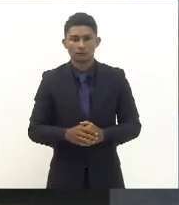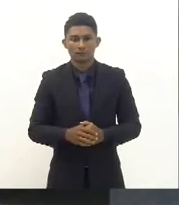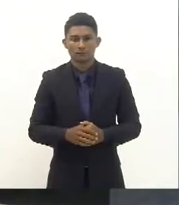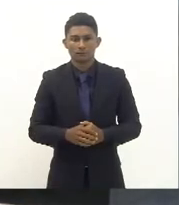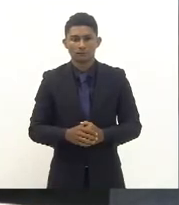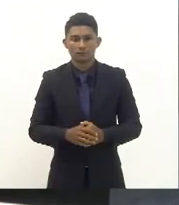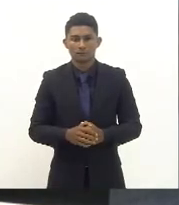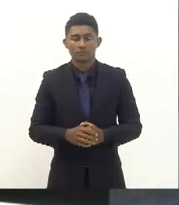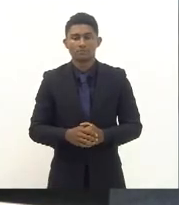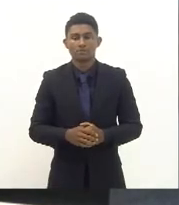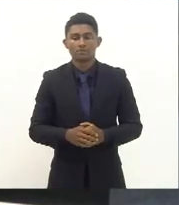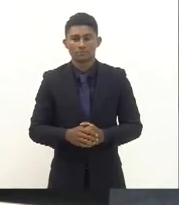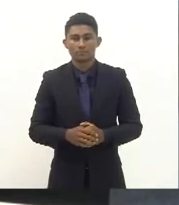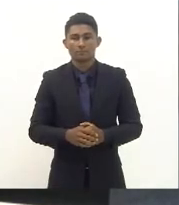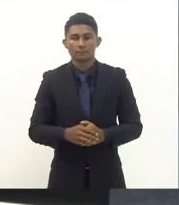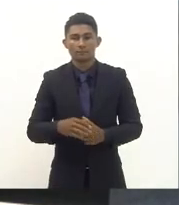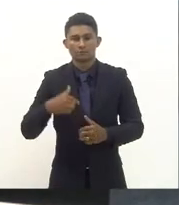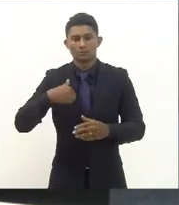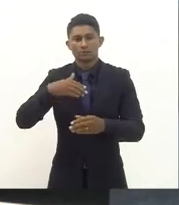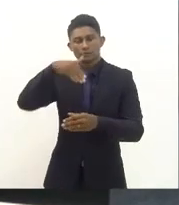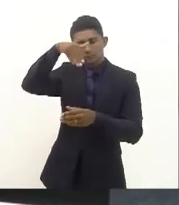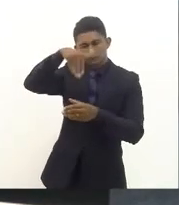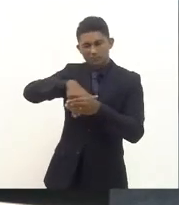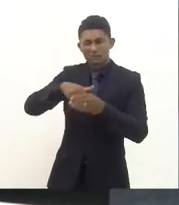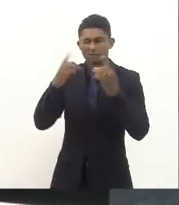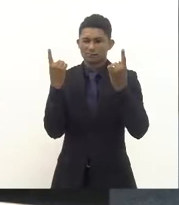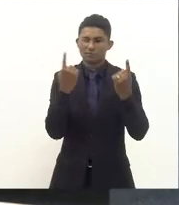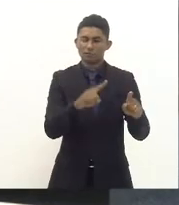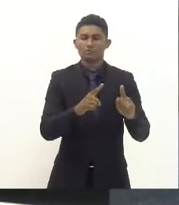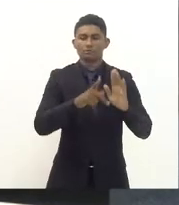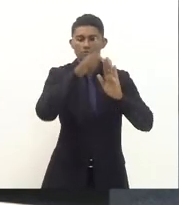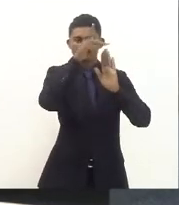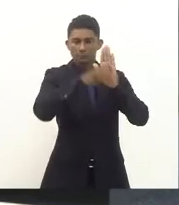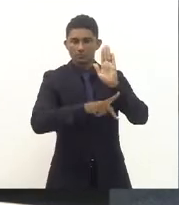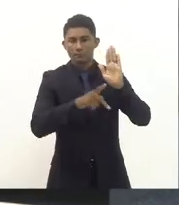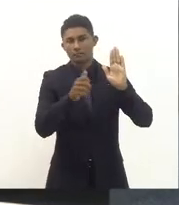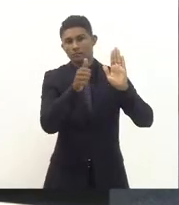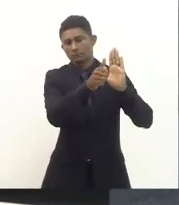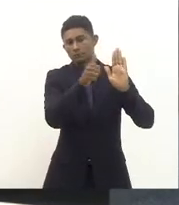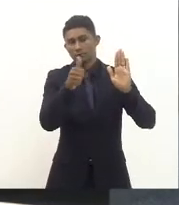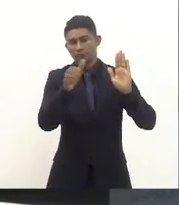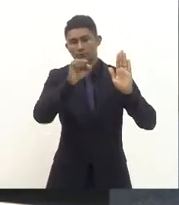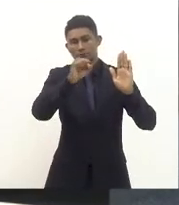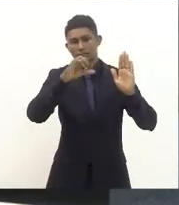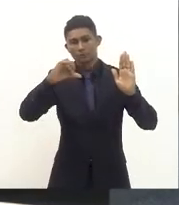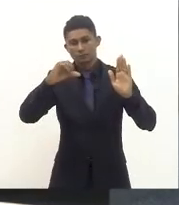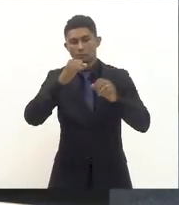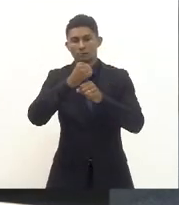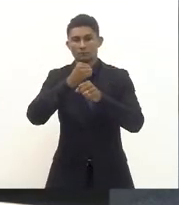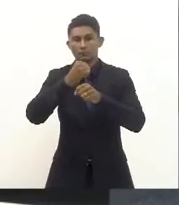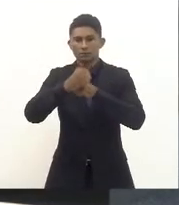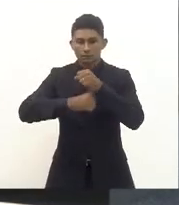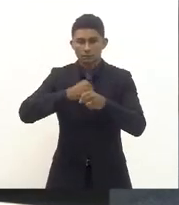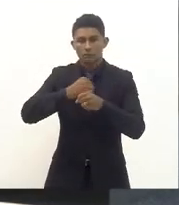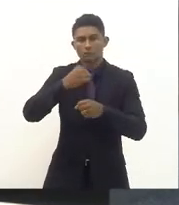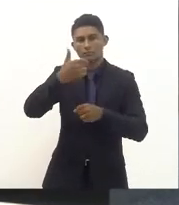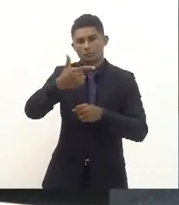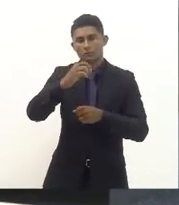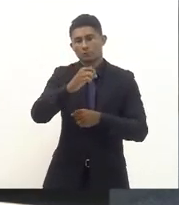eu gostaria de colocar o meu voto contrário ao projeto de resolução 1189/2022